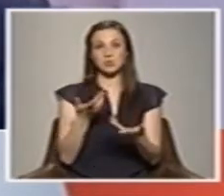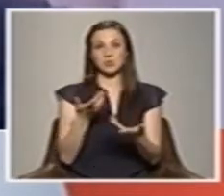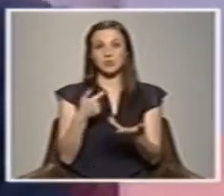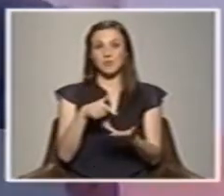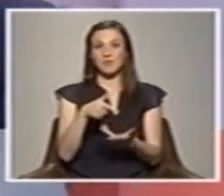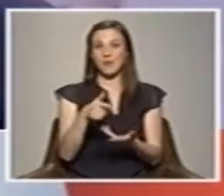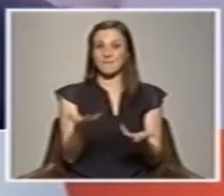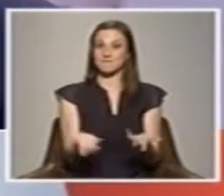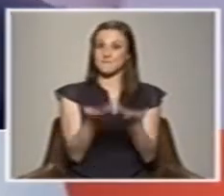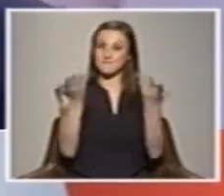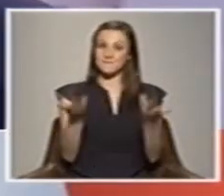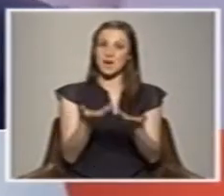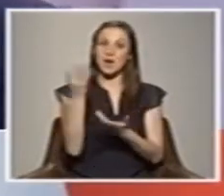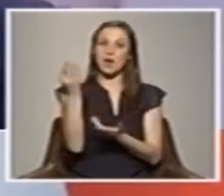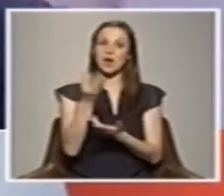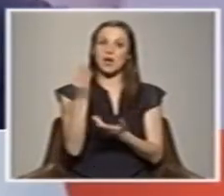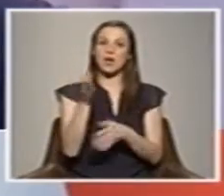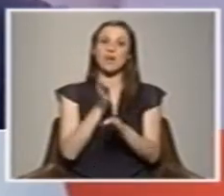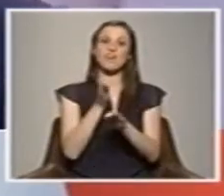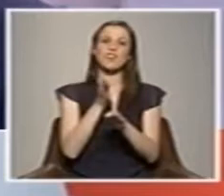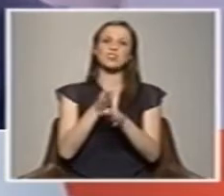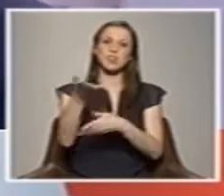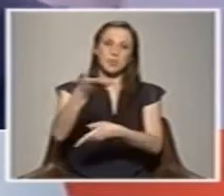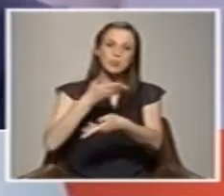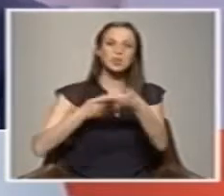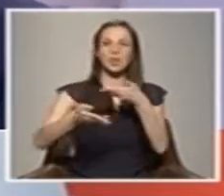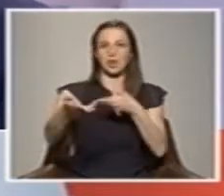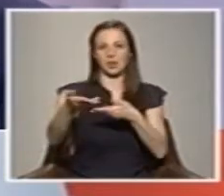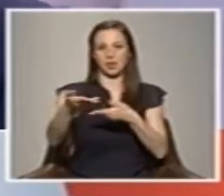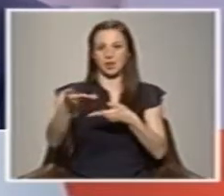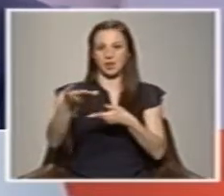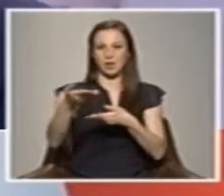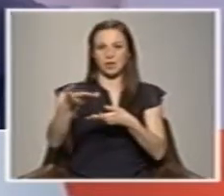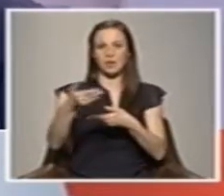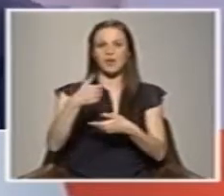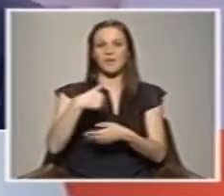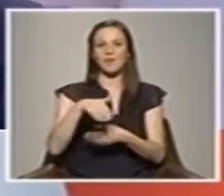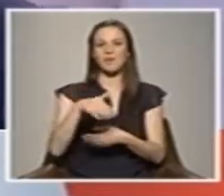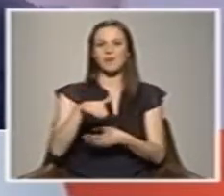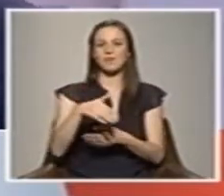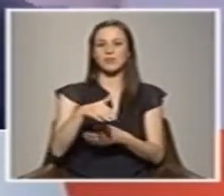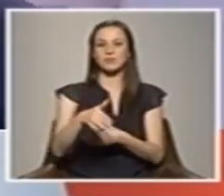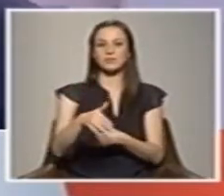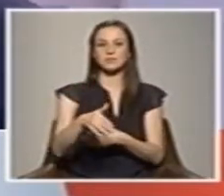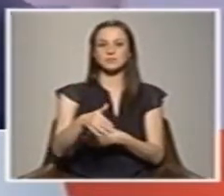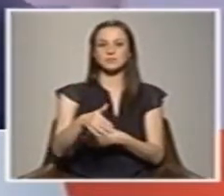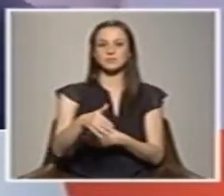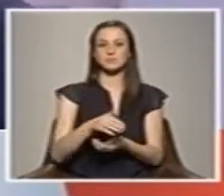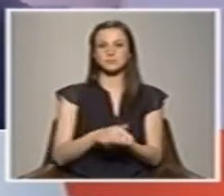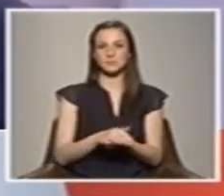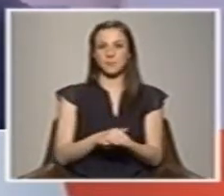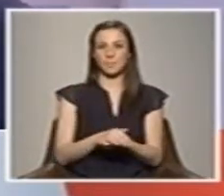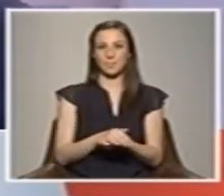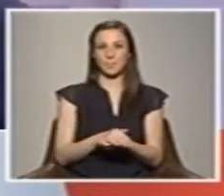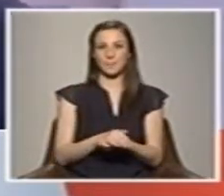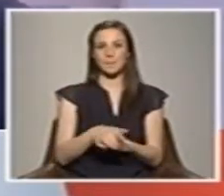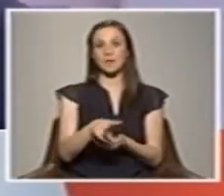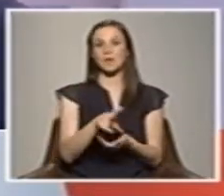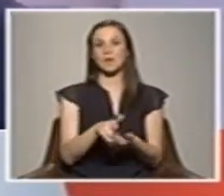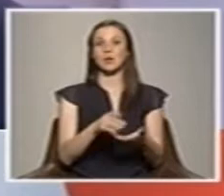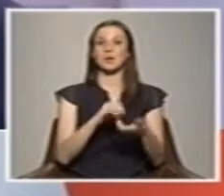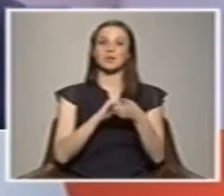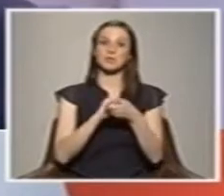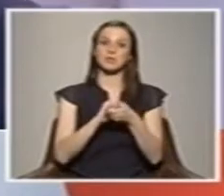Porto, que é a Festa da Partilha. A Festa da Partilha será feita recriando não só a generosidade que os